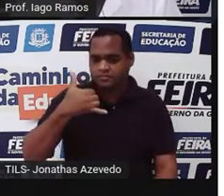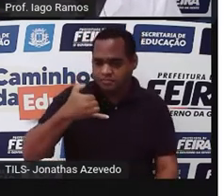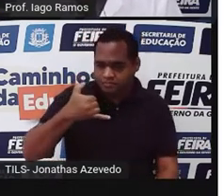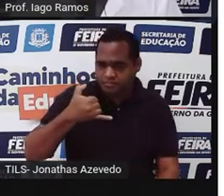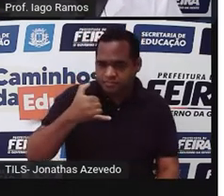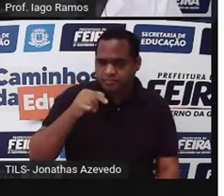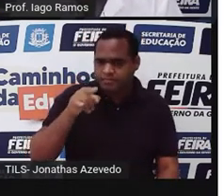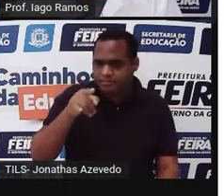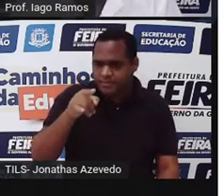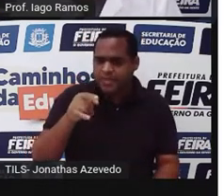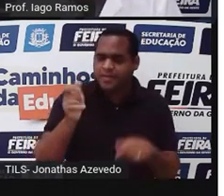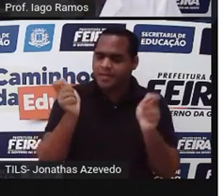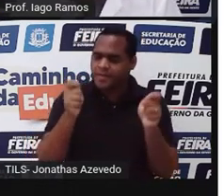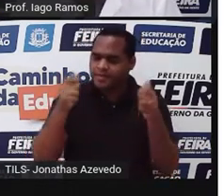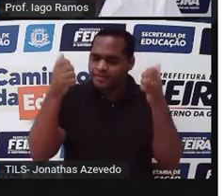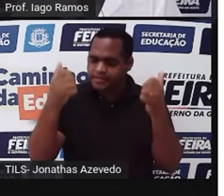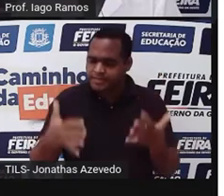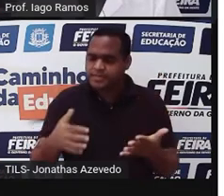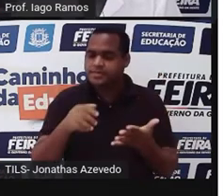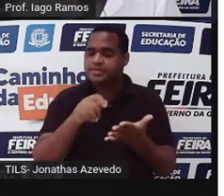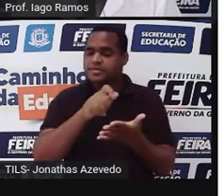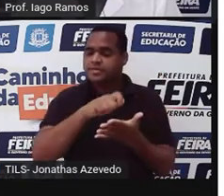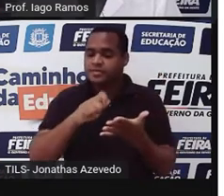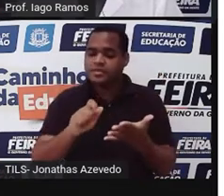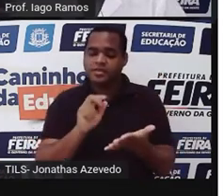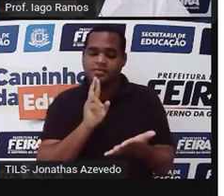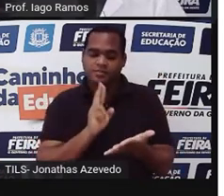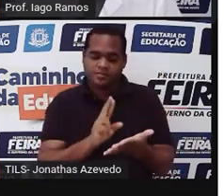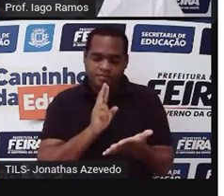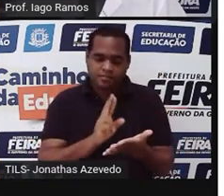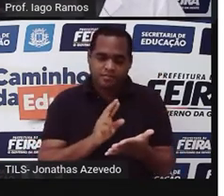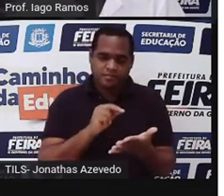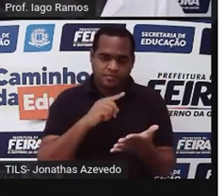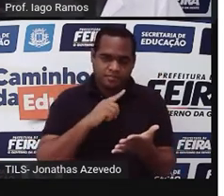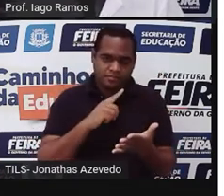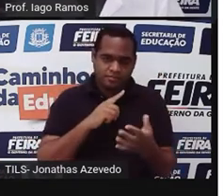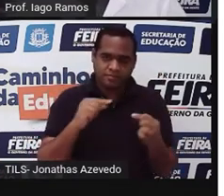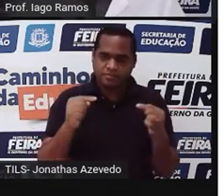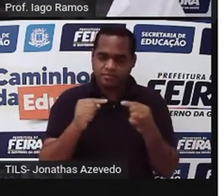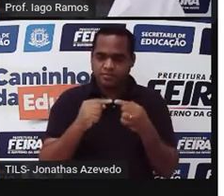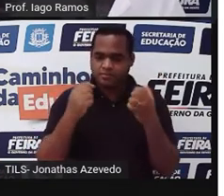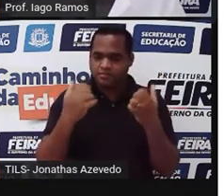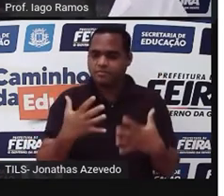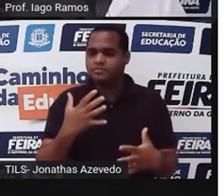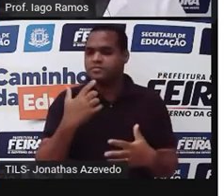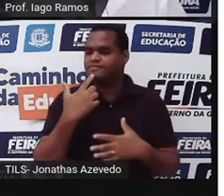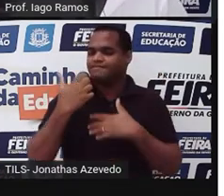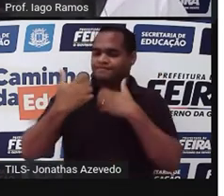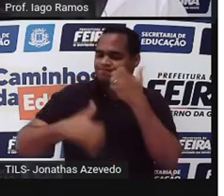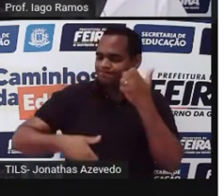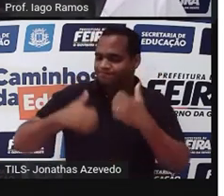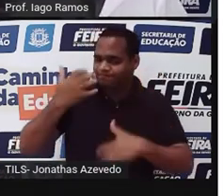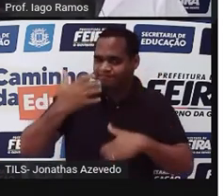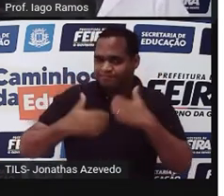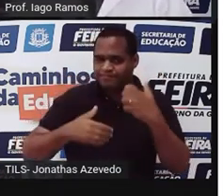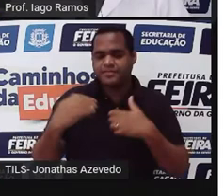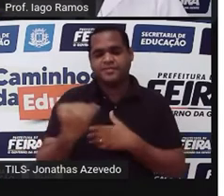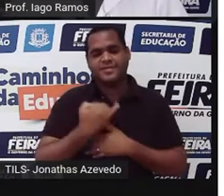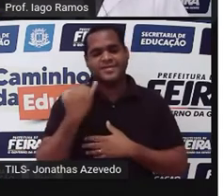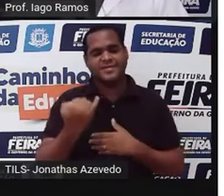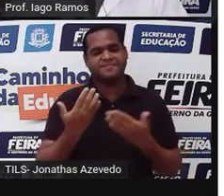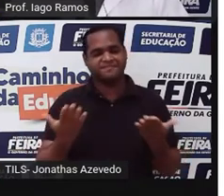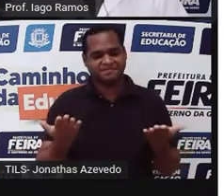faça as anotações das suas respostas ou de algum comentário que seja importante que eu faça por aqui